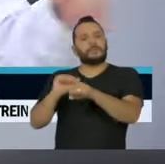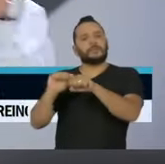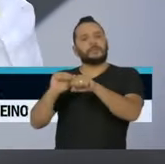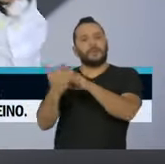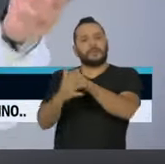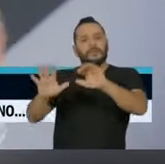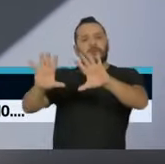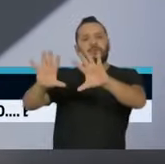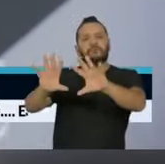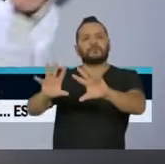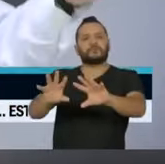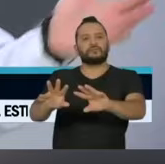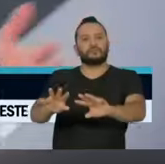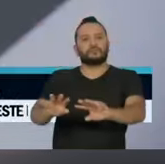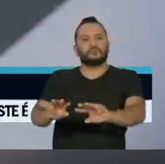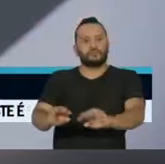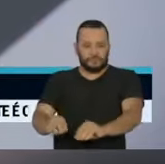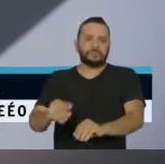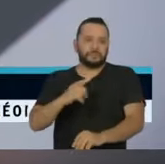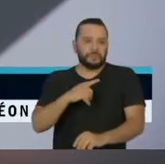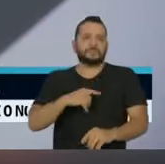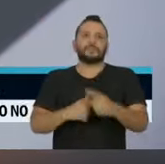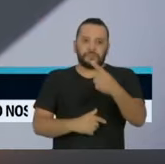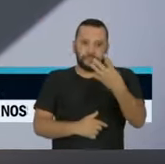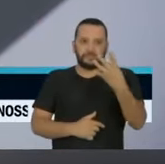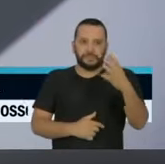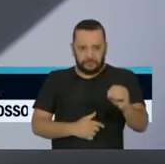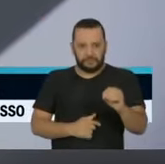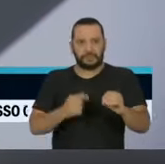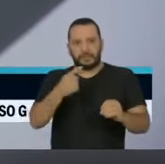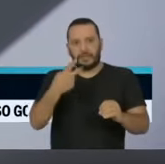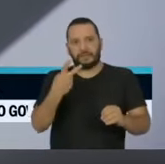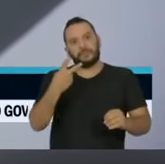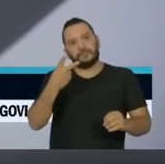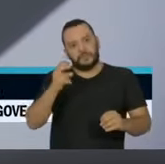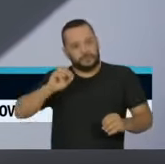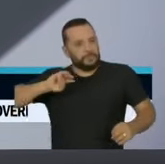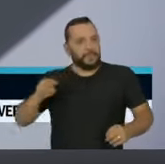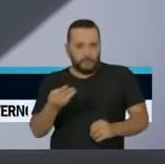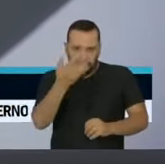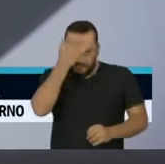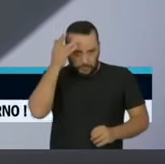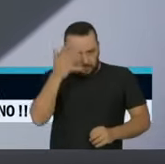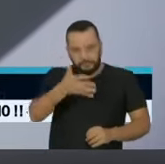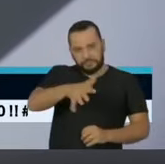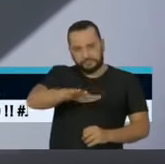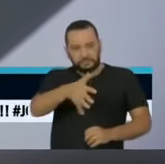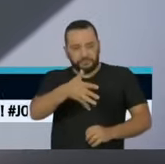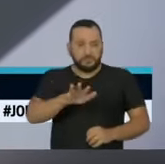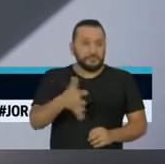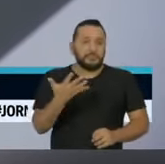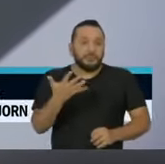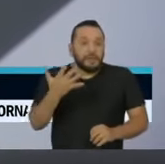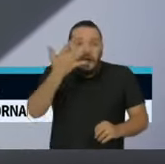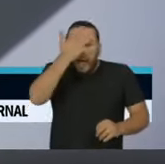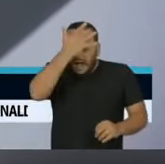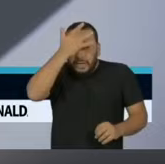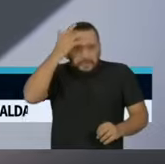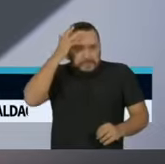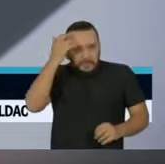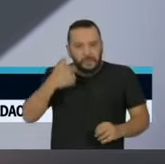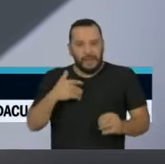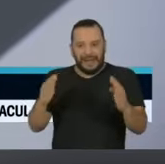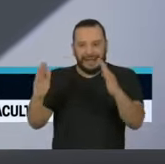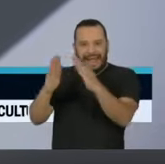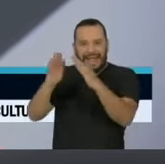são 140 120 milhões de pessoas com isso que que vai acontecer quando as pessoas não defendem